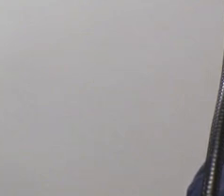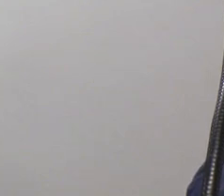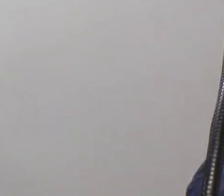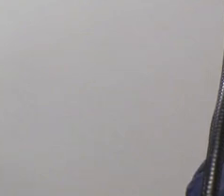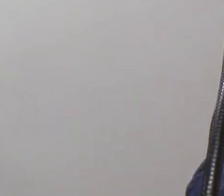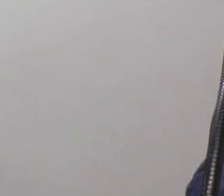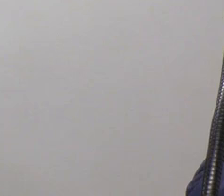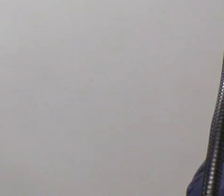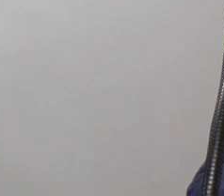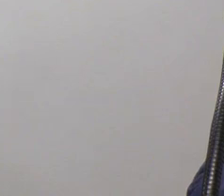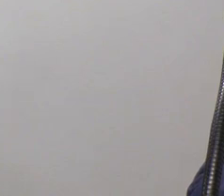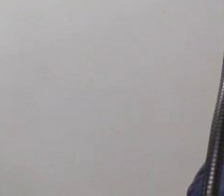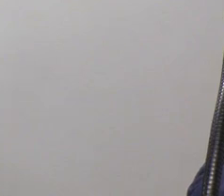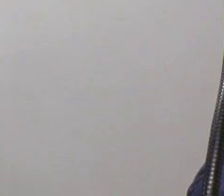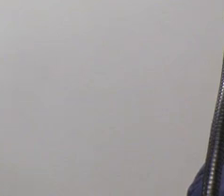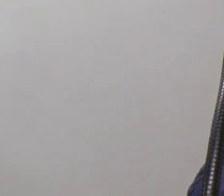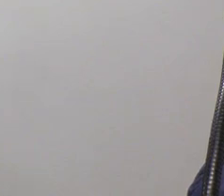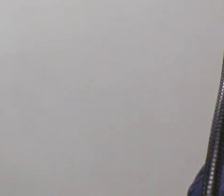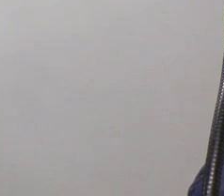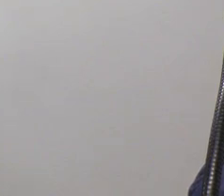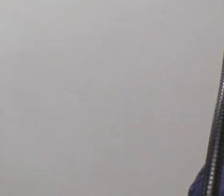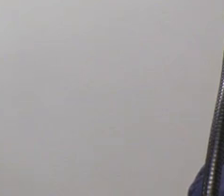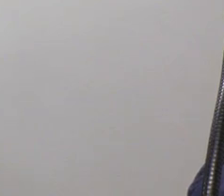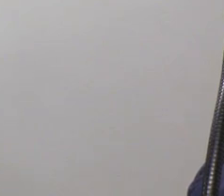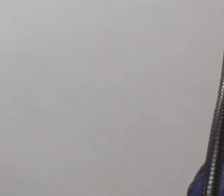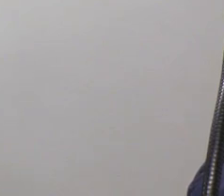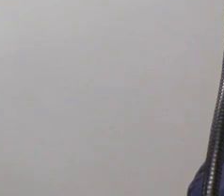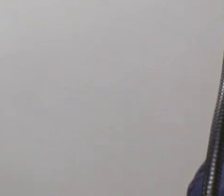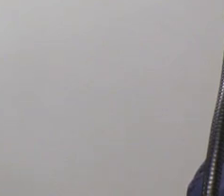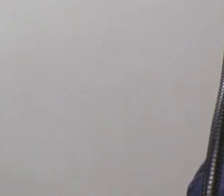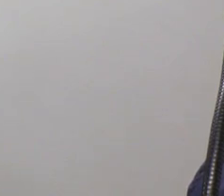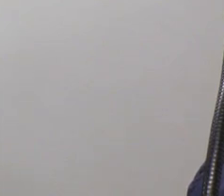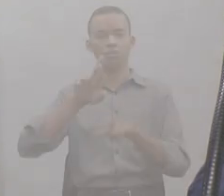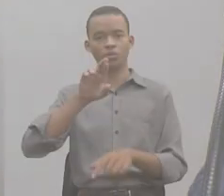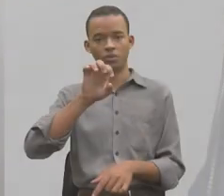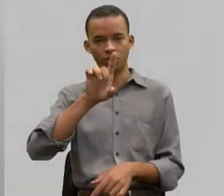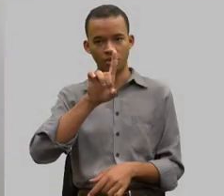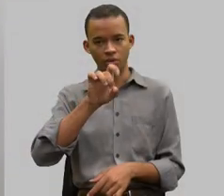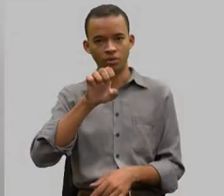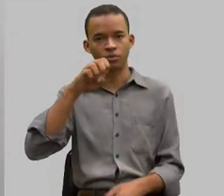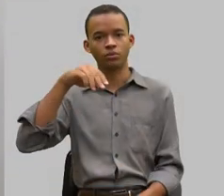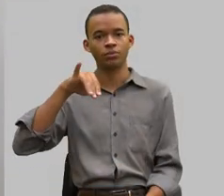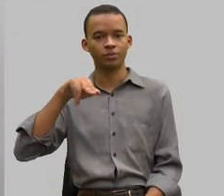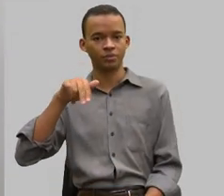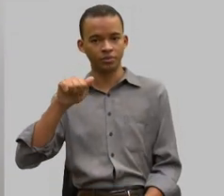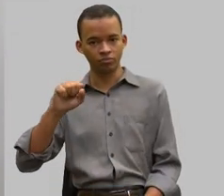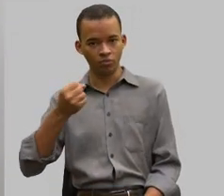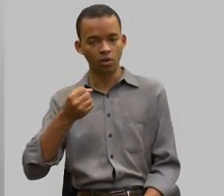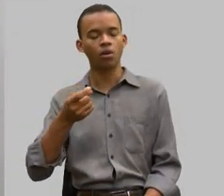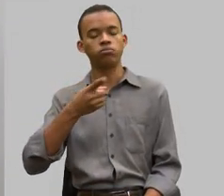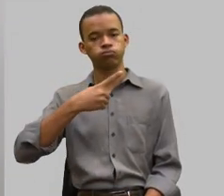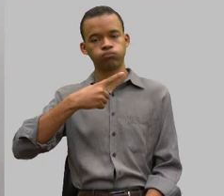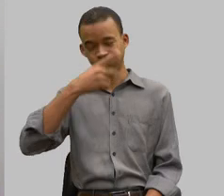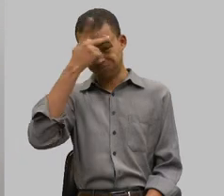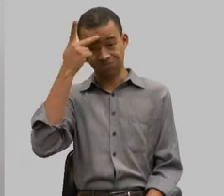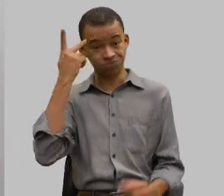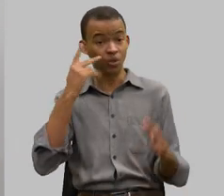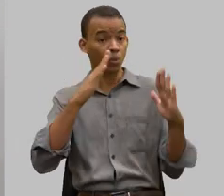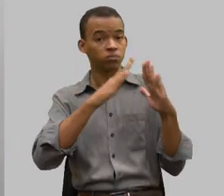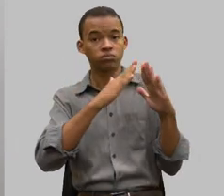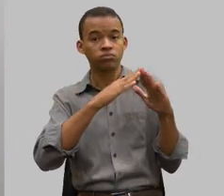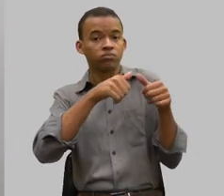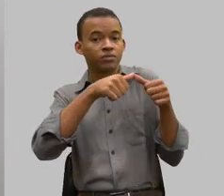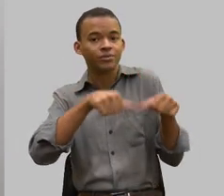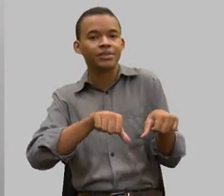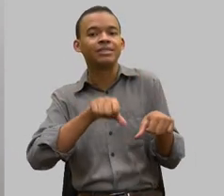muita audiência eh na Rede Minas né as pessoas trancadas em casa então a gente teve recordes de audiência